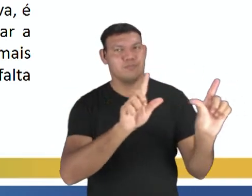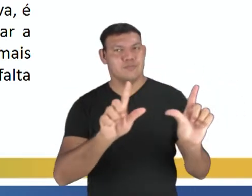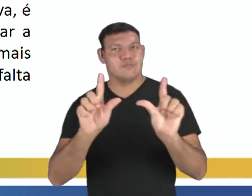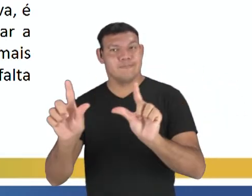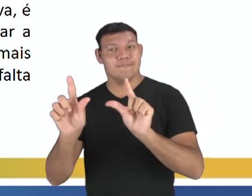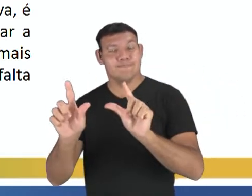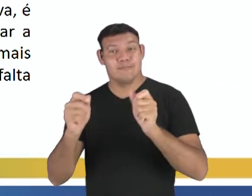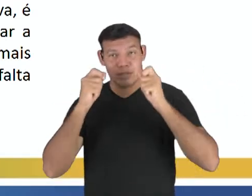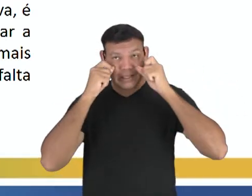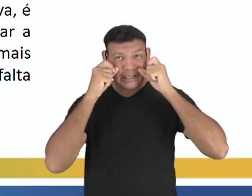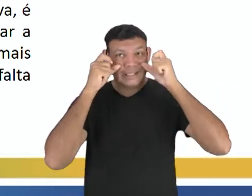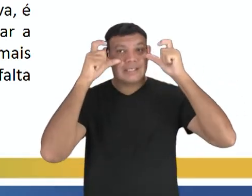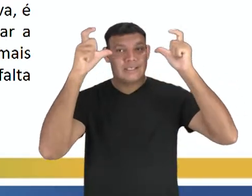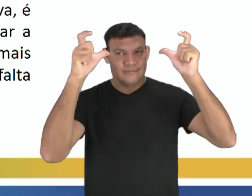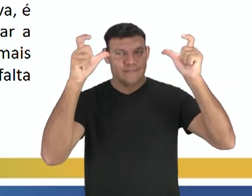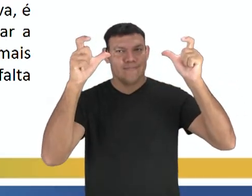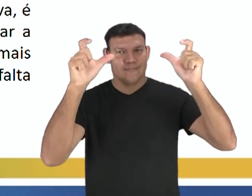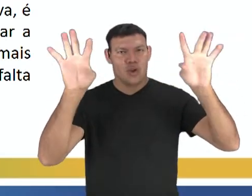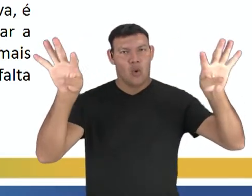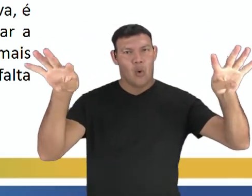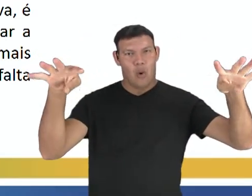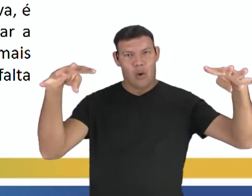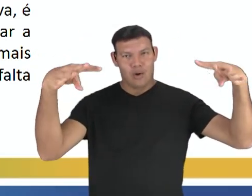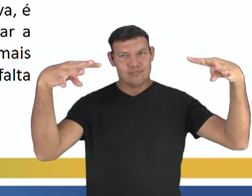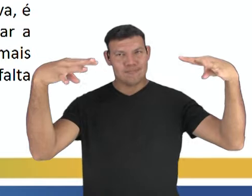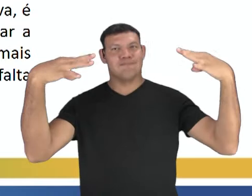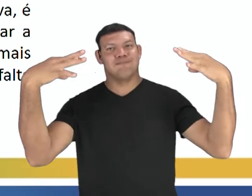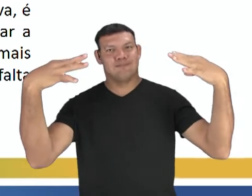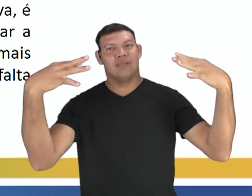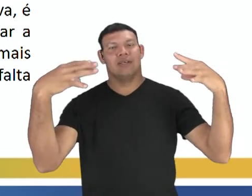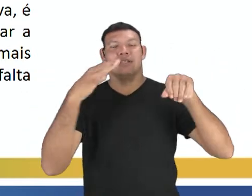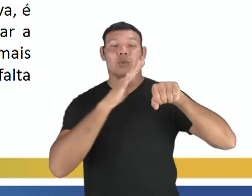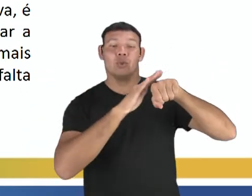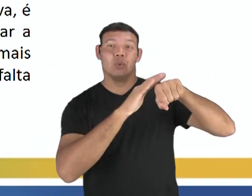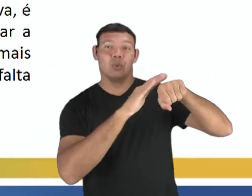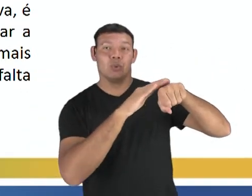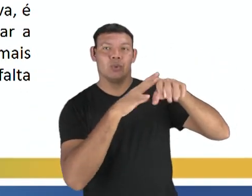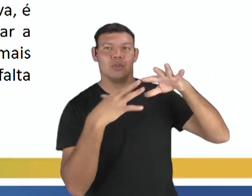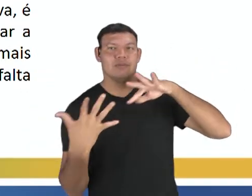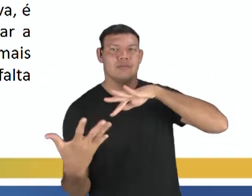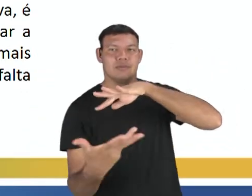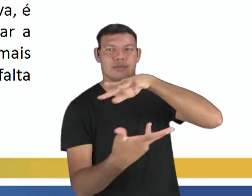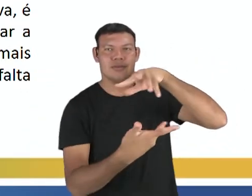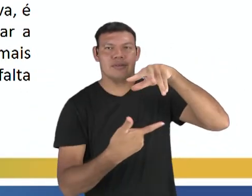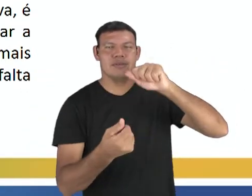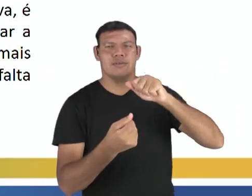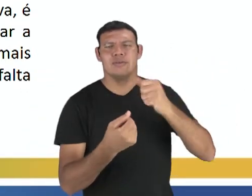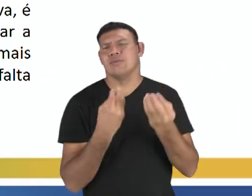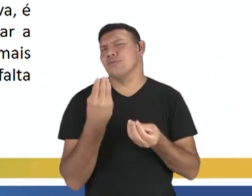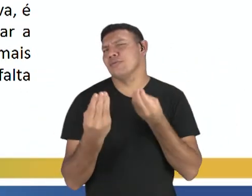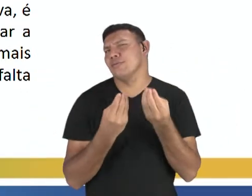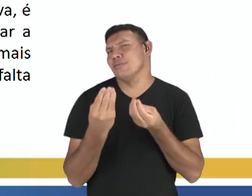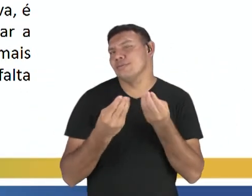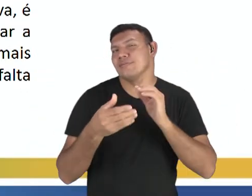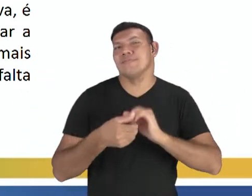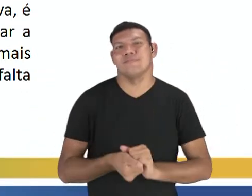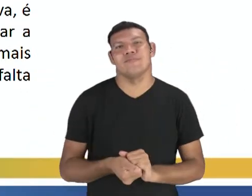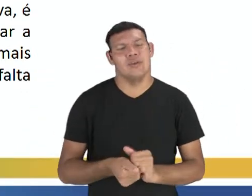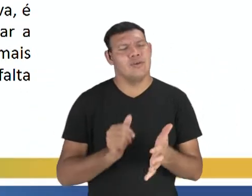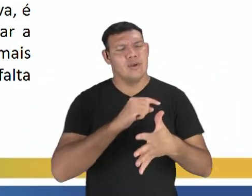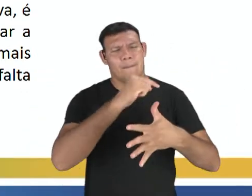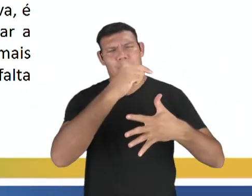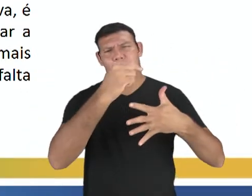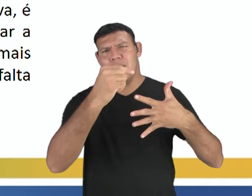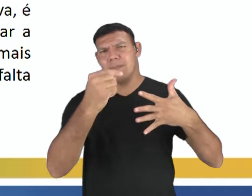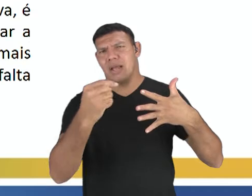era chamar a atenção das pessoas para a doença do mundo. Em que aspecto? Os mais diversos, e